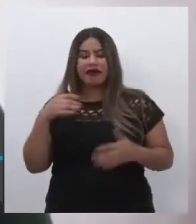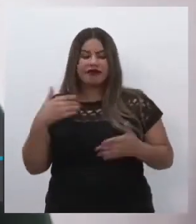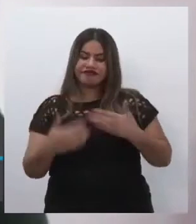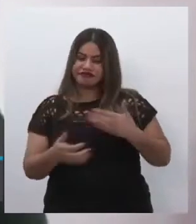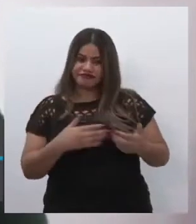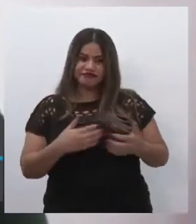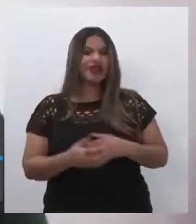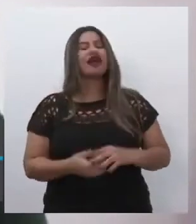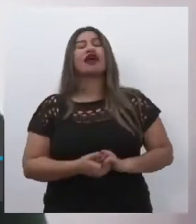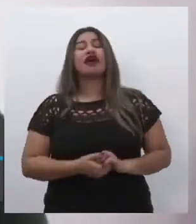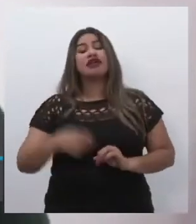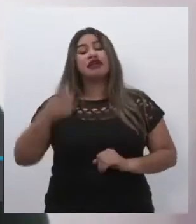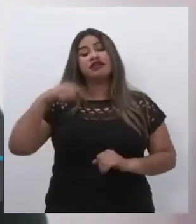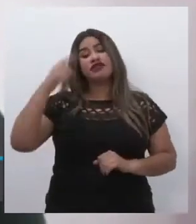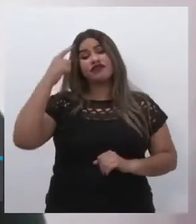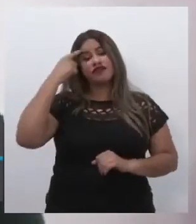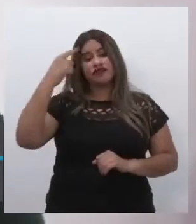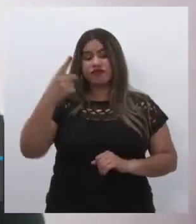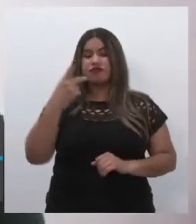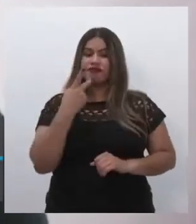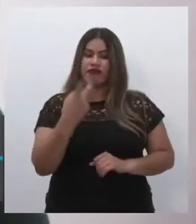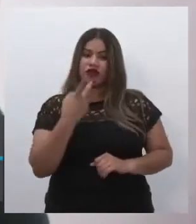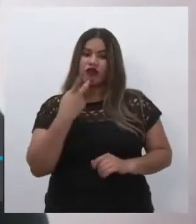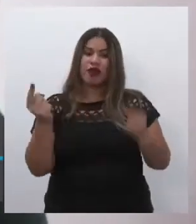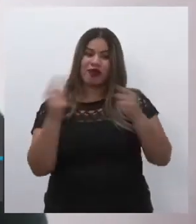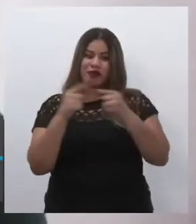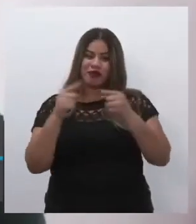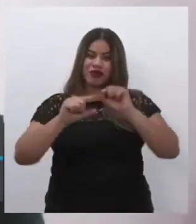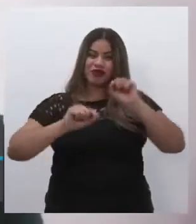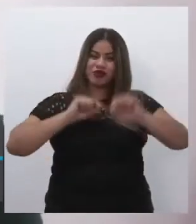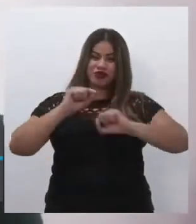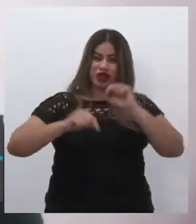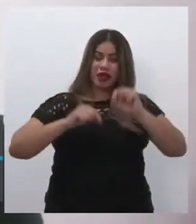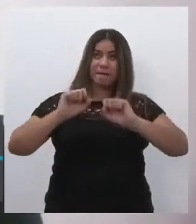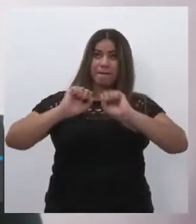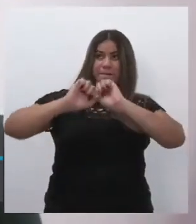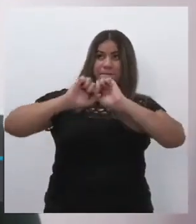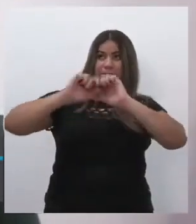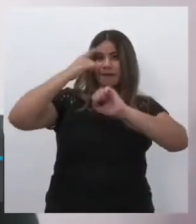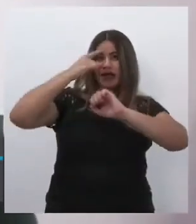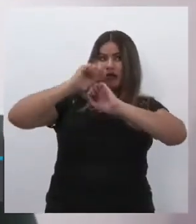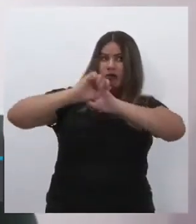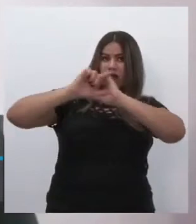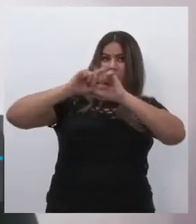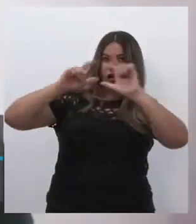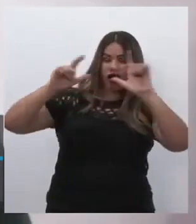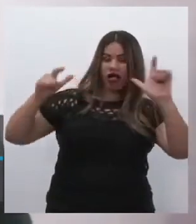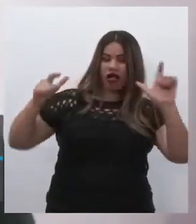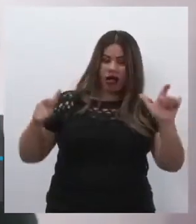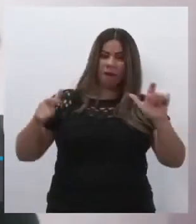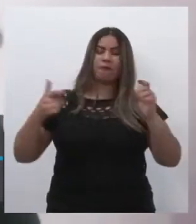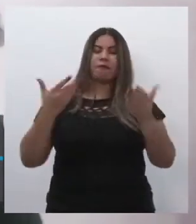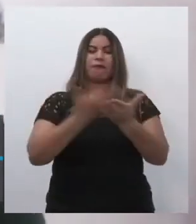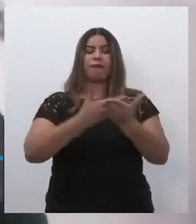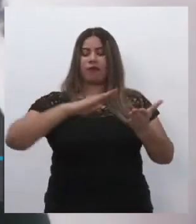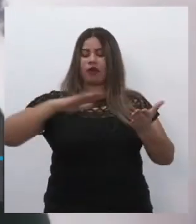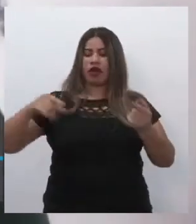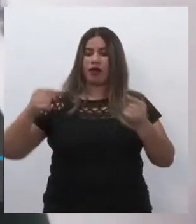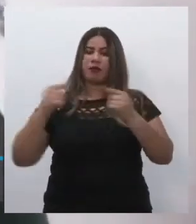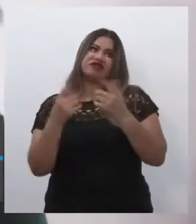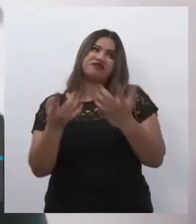falou, pensando nessa ampliação, né, dos desafios, os estudantes poderão ser incentivados a produzir um texto